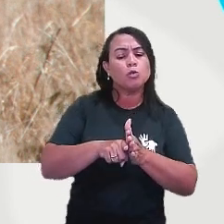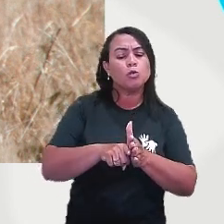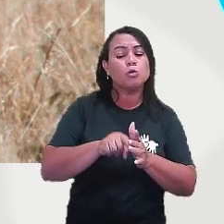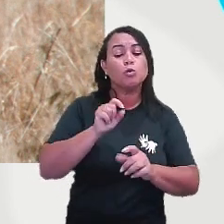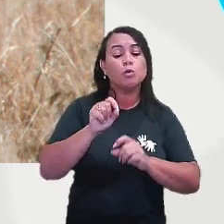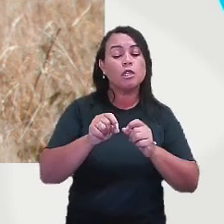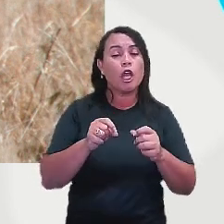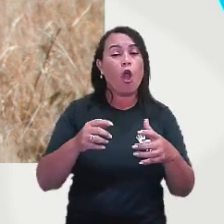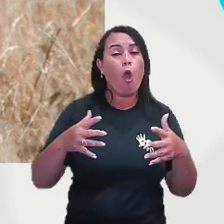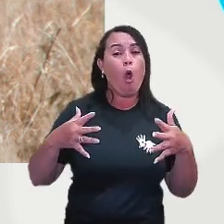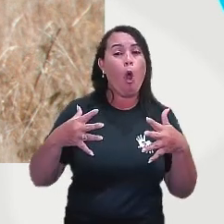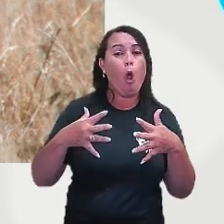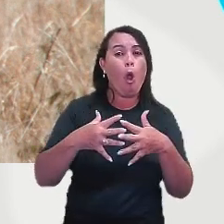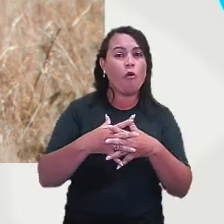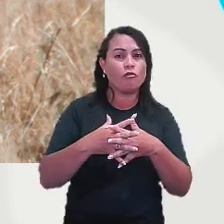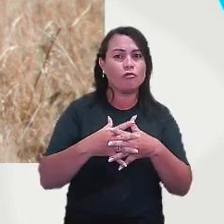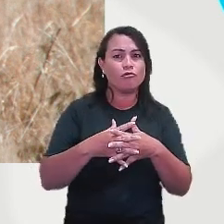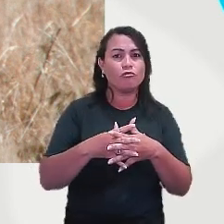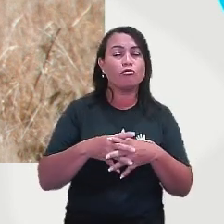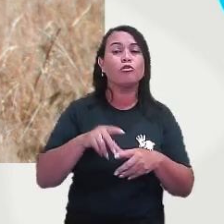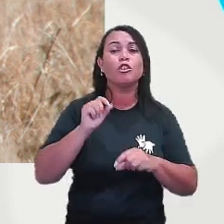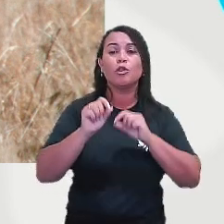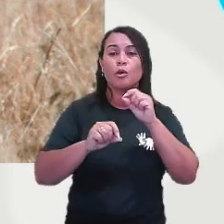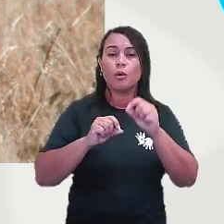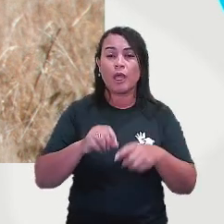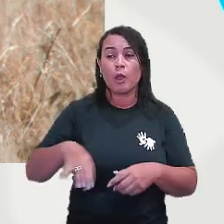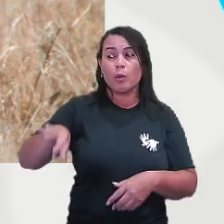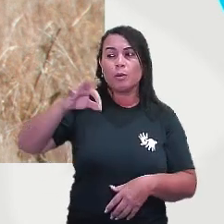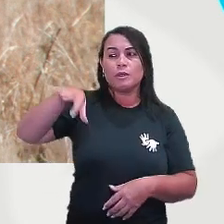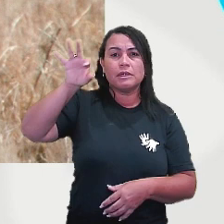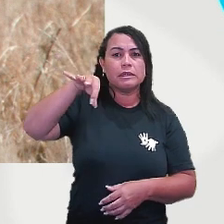para confundir os insetos,